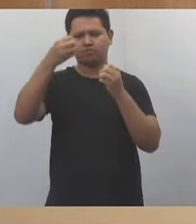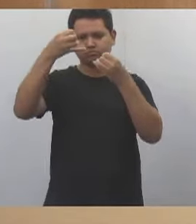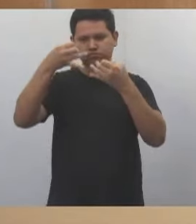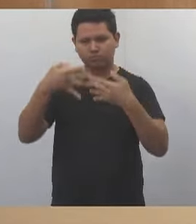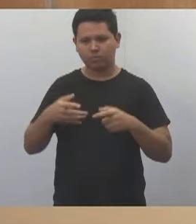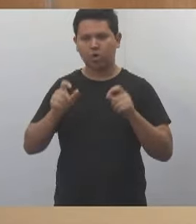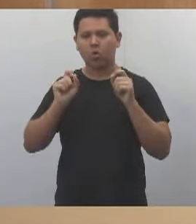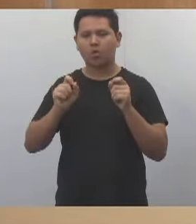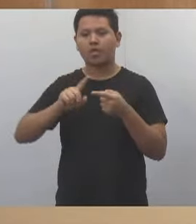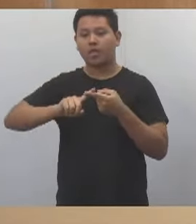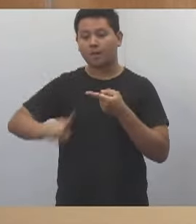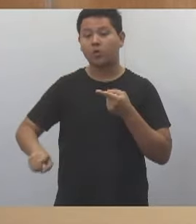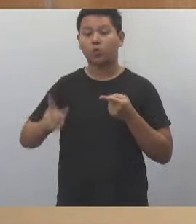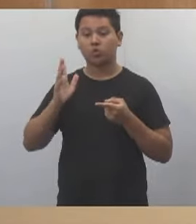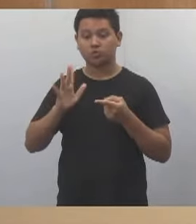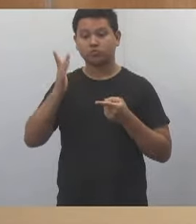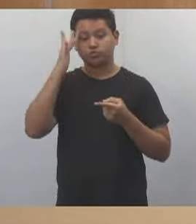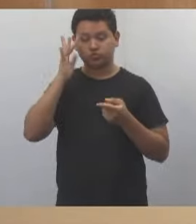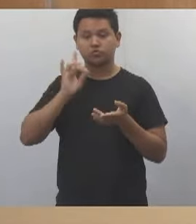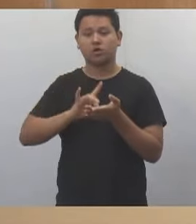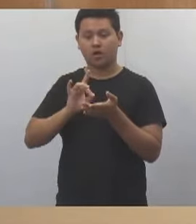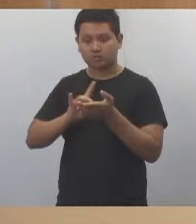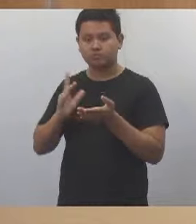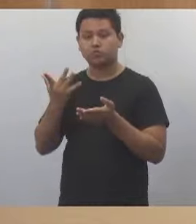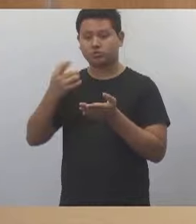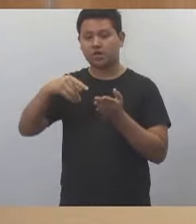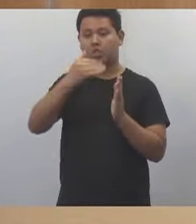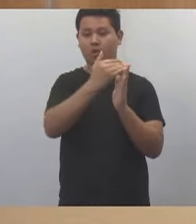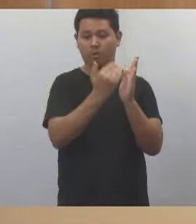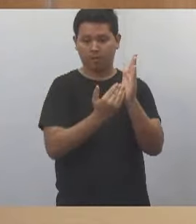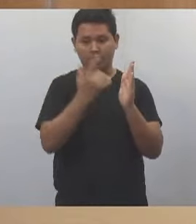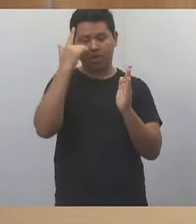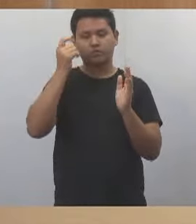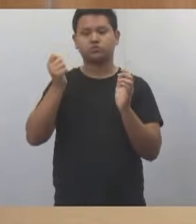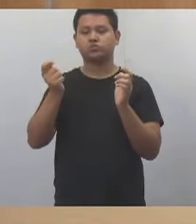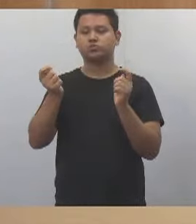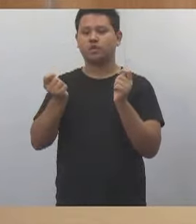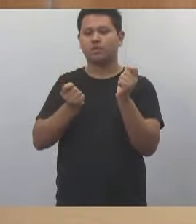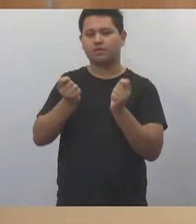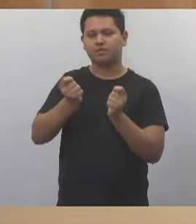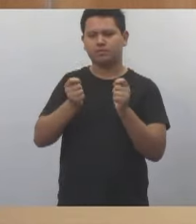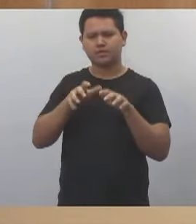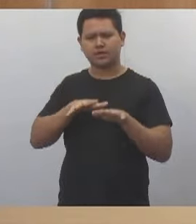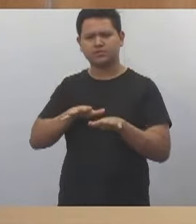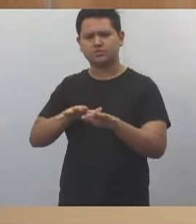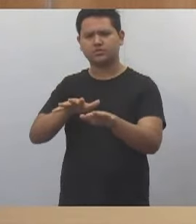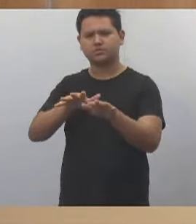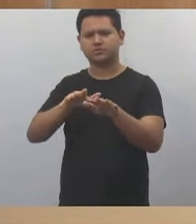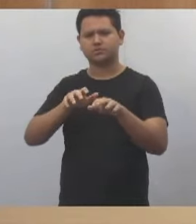que essa proibição já está prevista no Código de Trânsito Brasileiro.